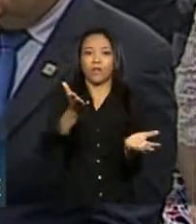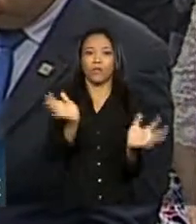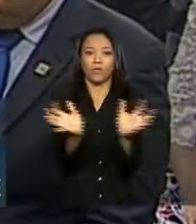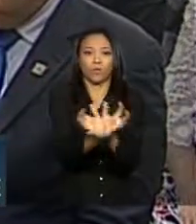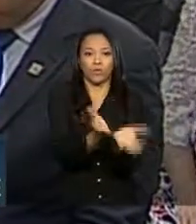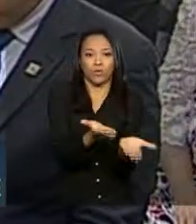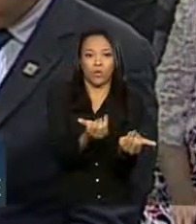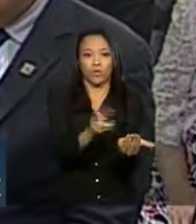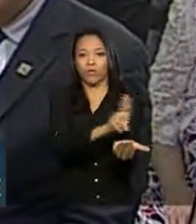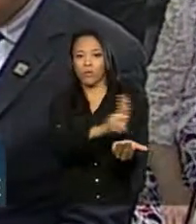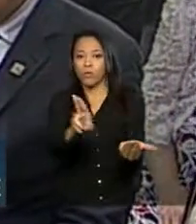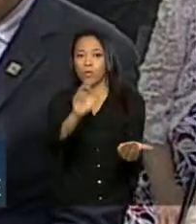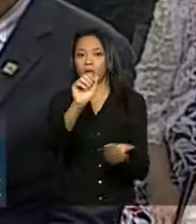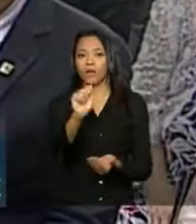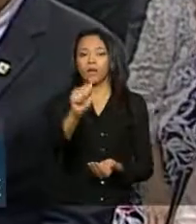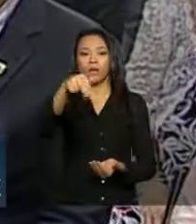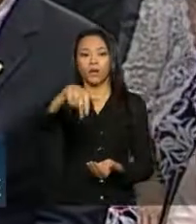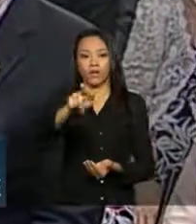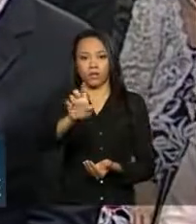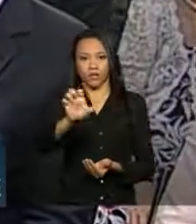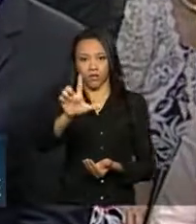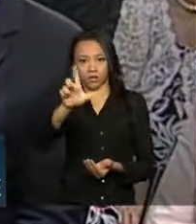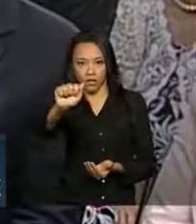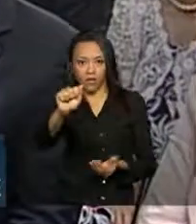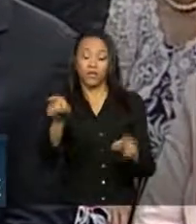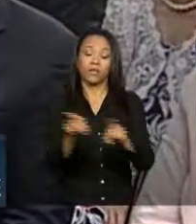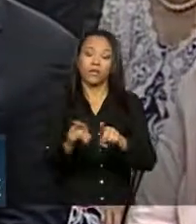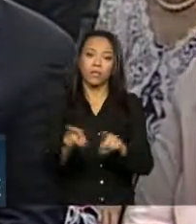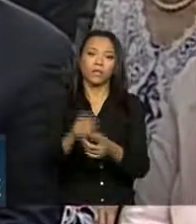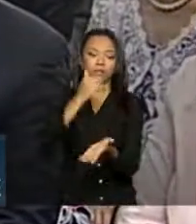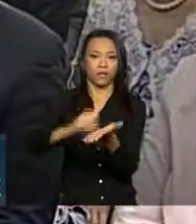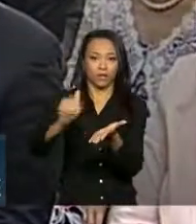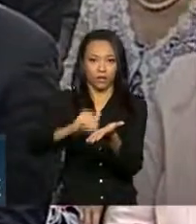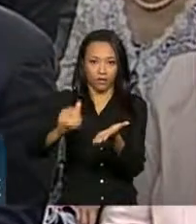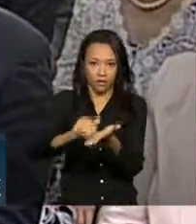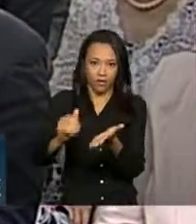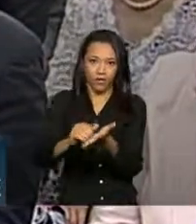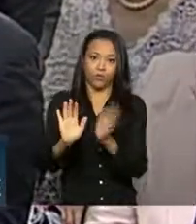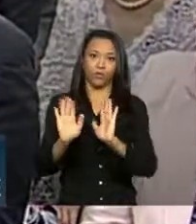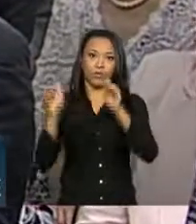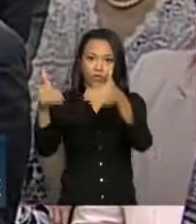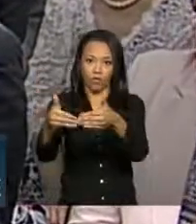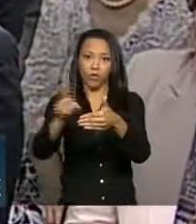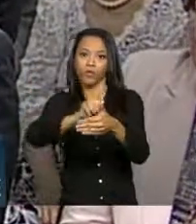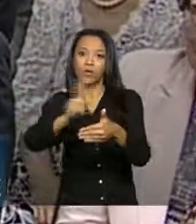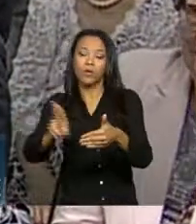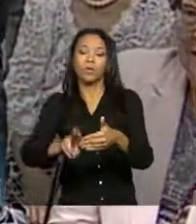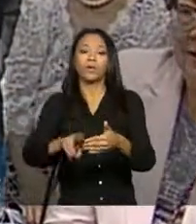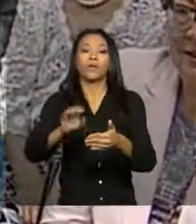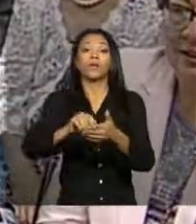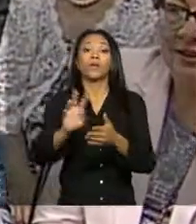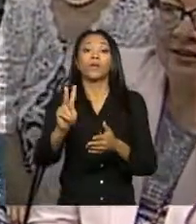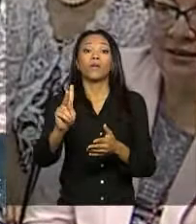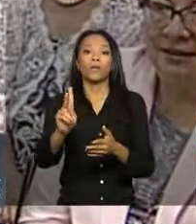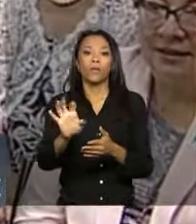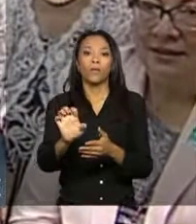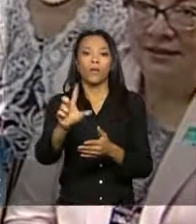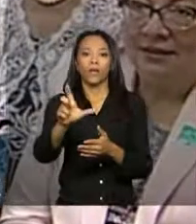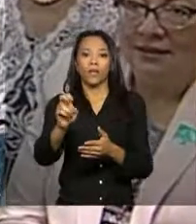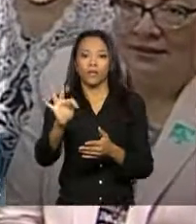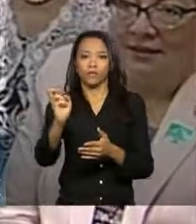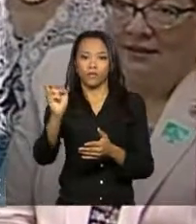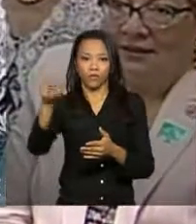guimarães secretário nacional do fórum nacional de ser a wellington pereira da silva